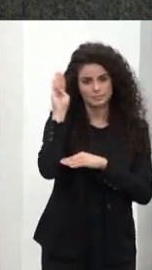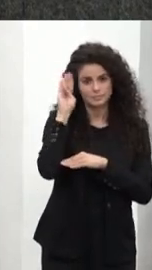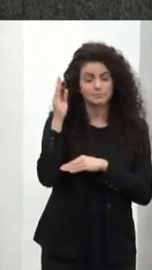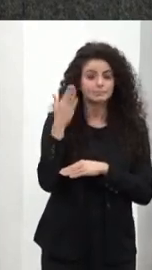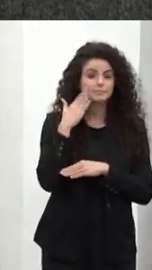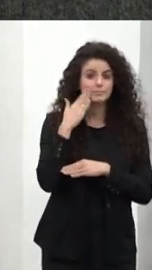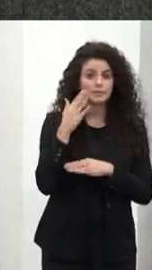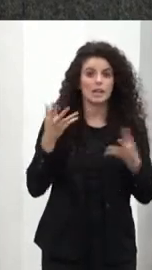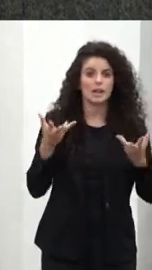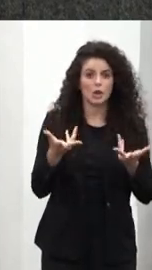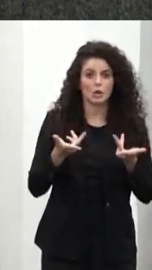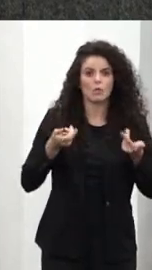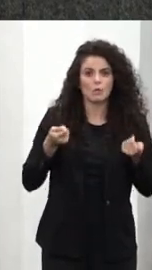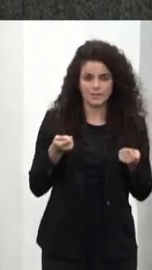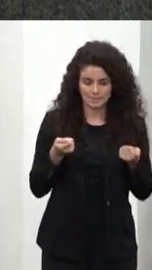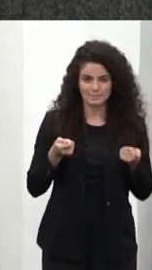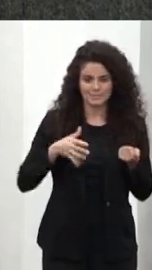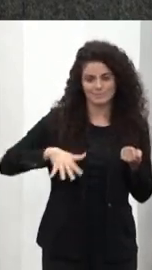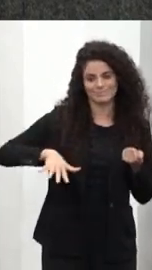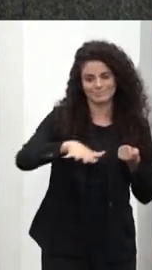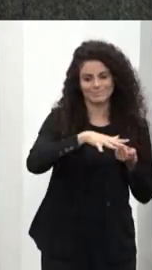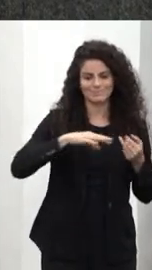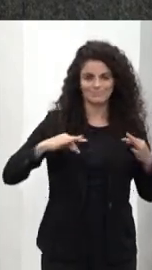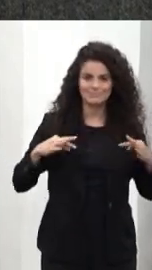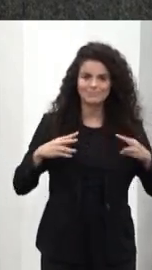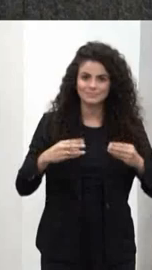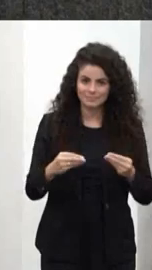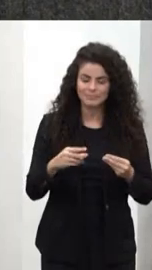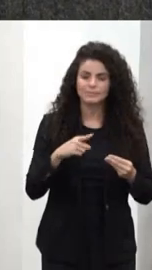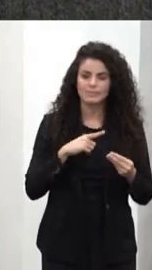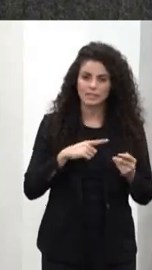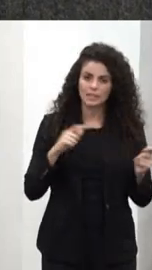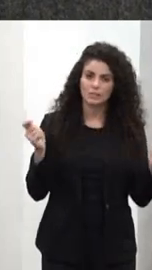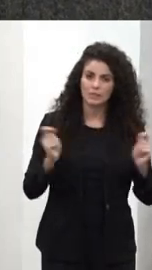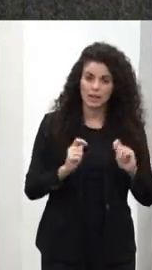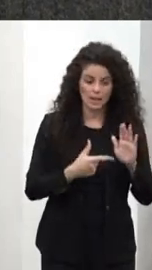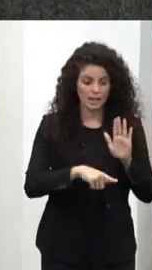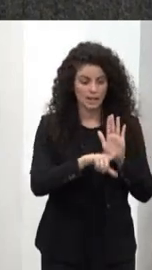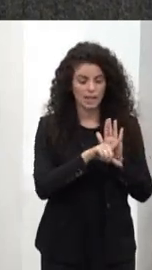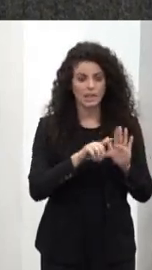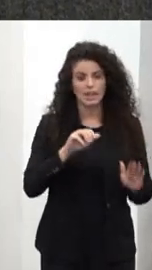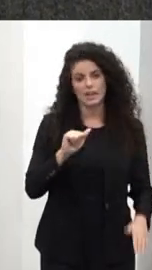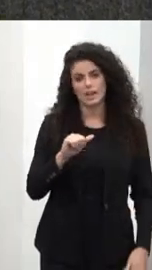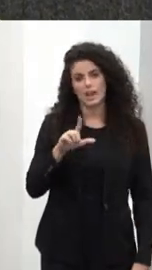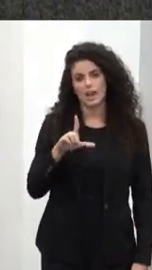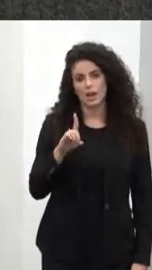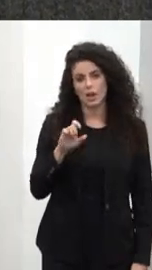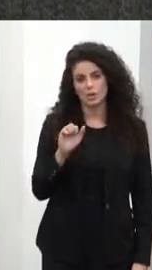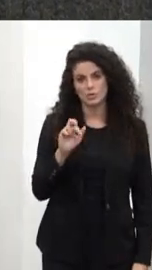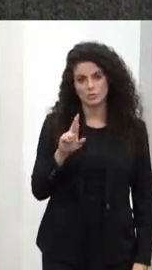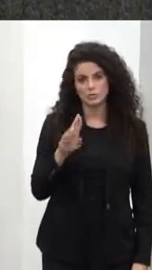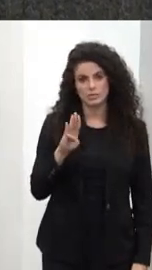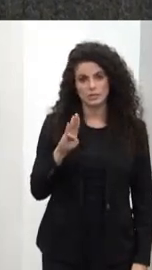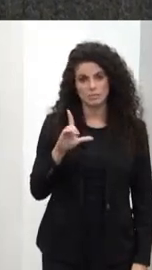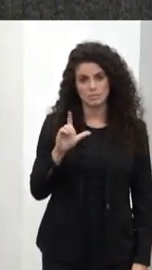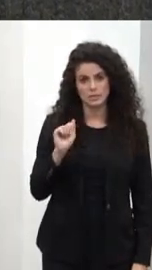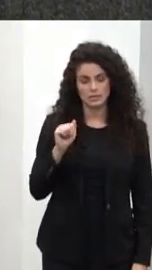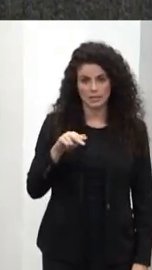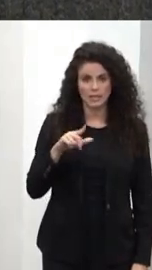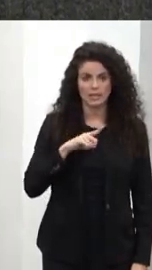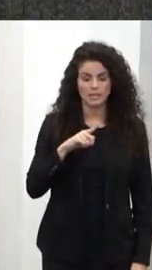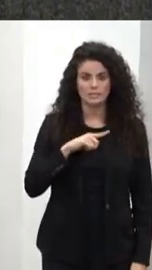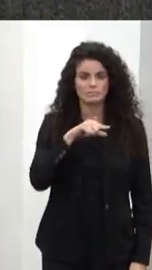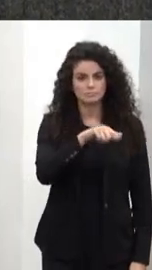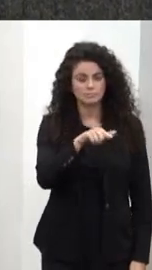quão qualificado a esse corpo então assim a gente tem condição a lei Aldir Blank já foi em algumas heroínas aqui presentes foi muito bem